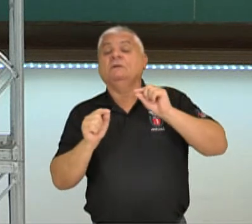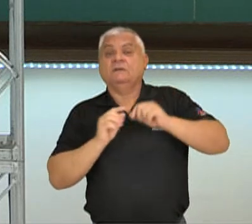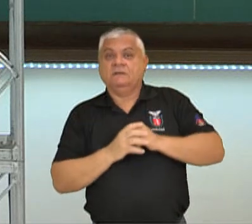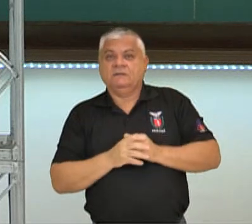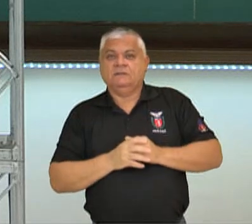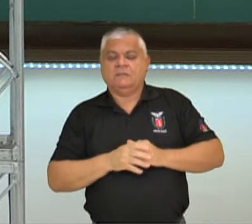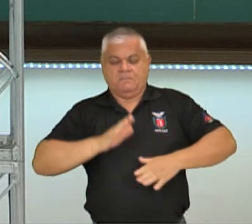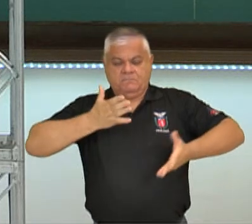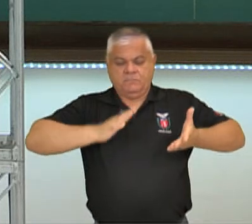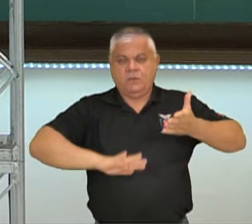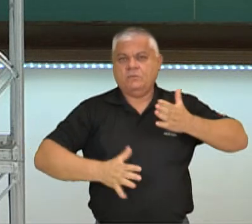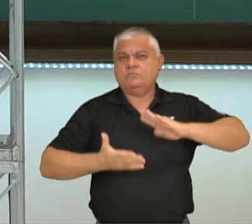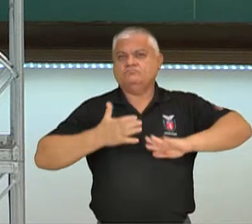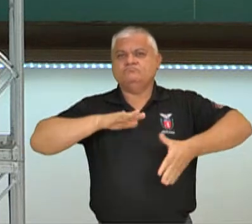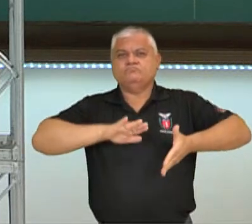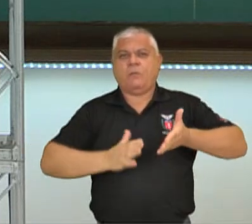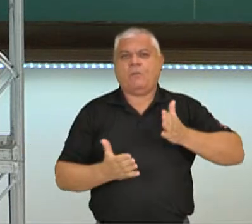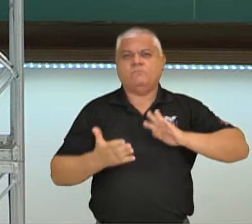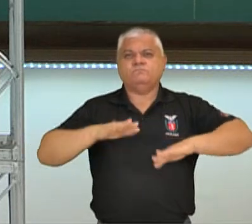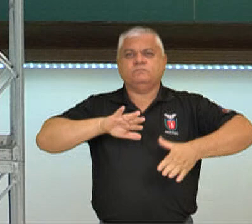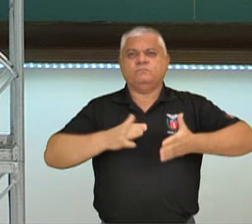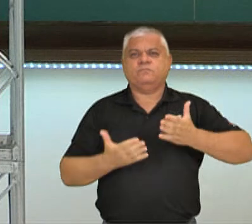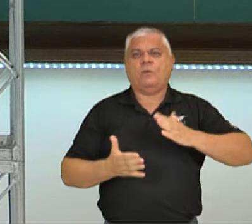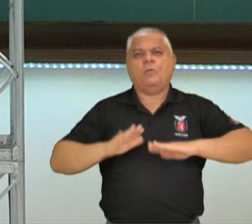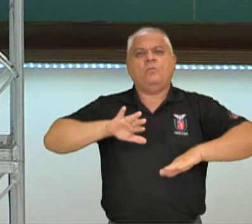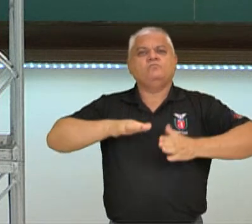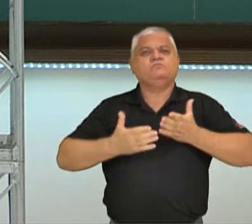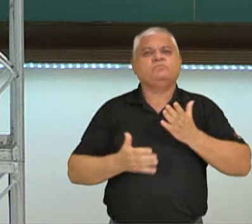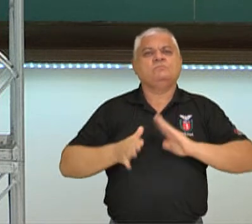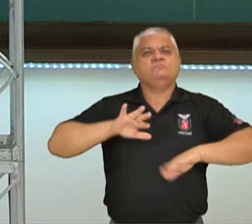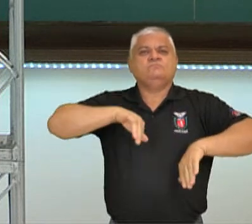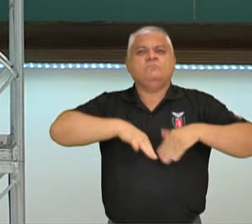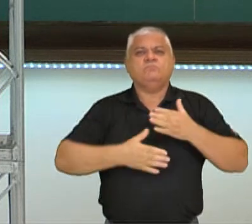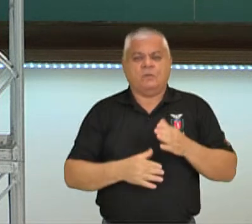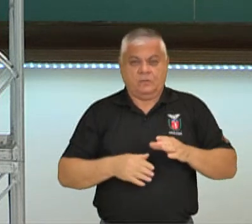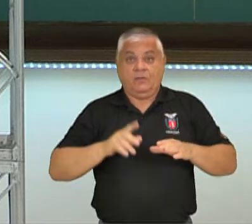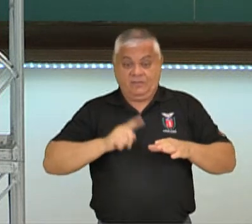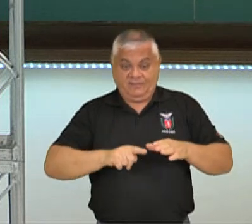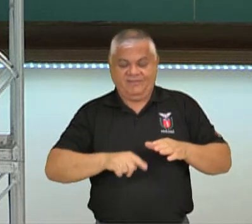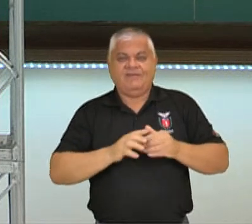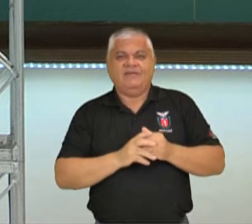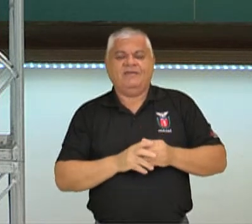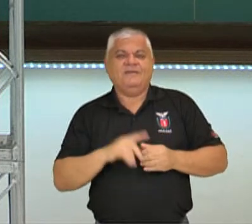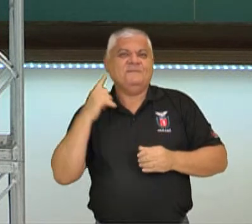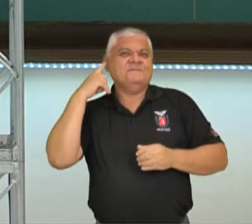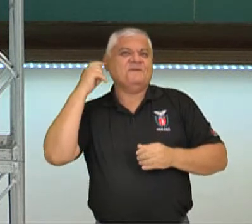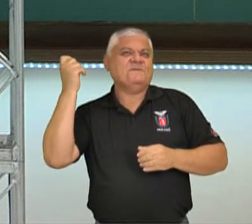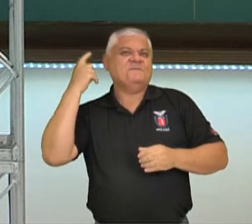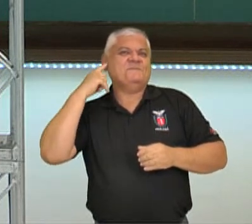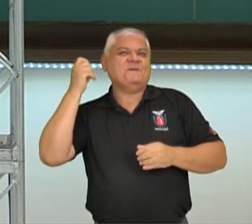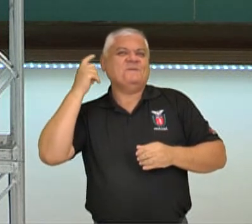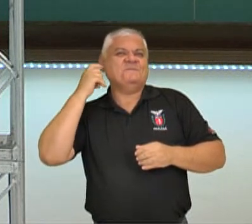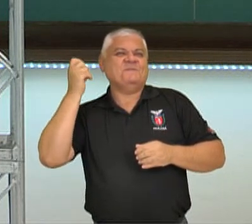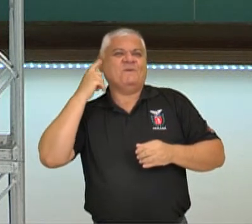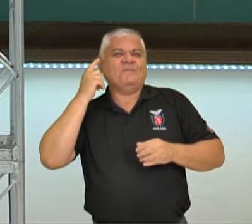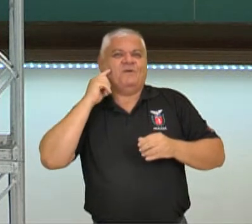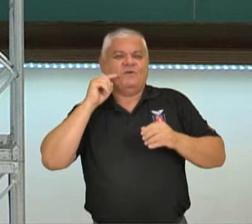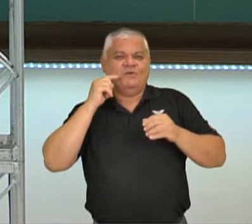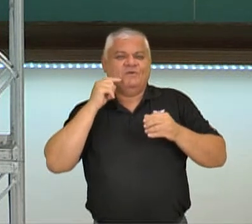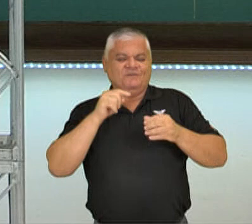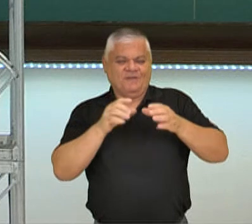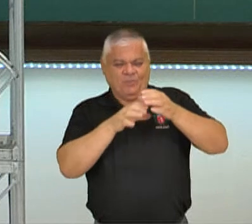eu bater, quando eu percutir esse couro da boca de cima, aquele tambor todo